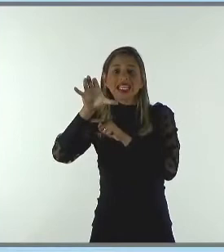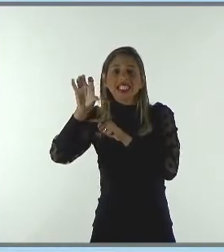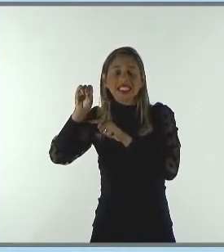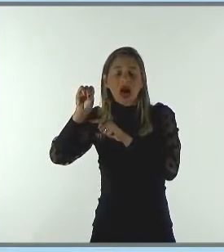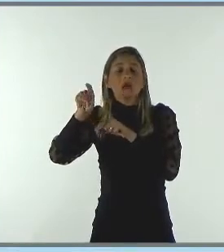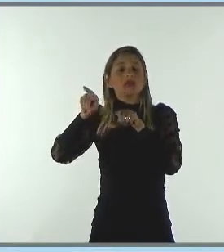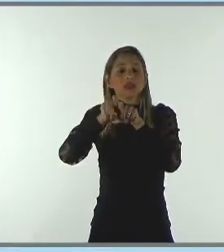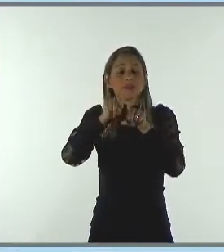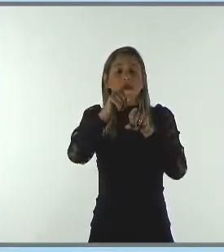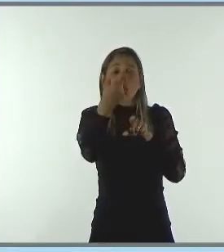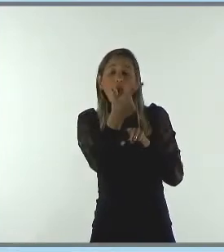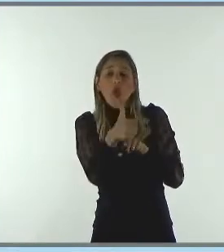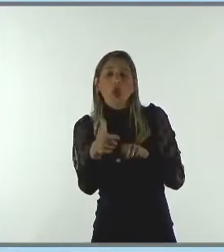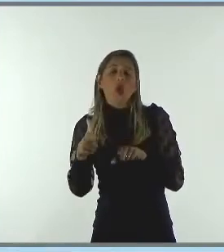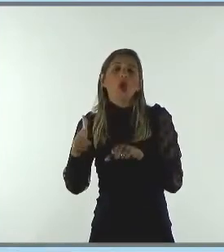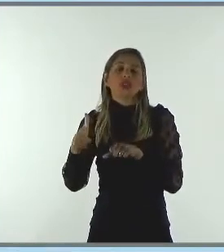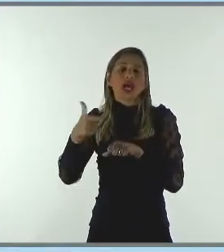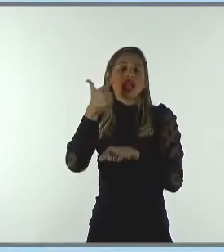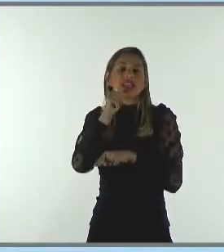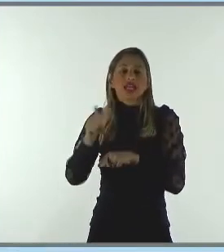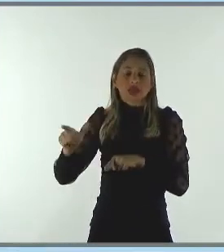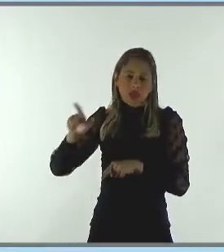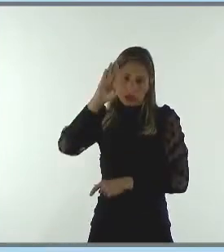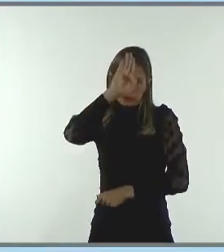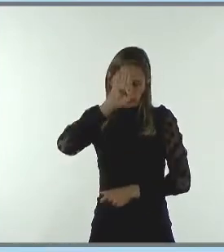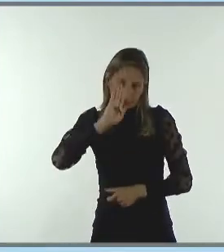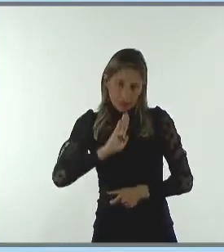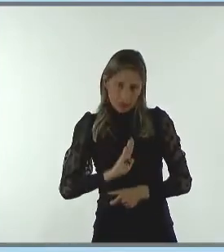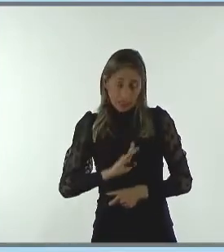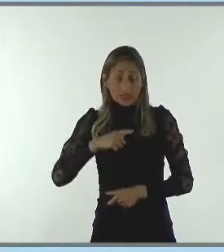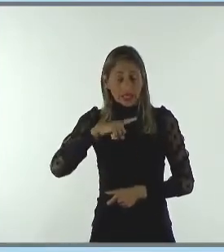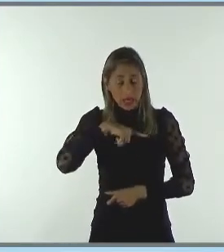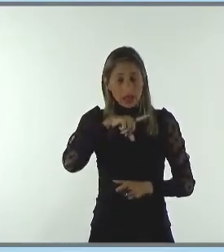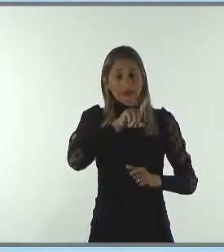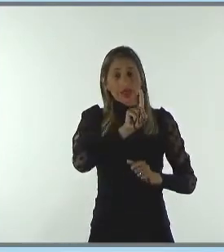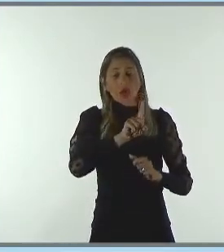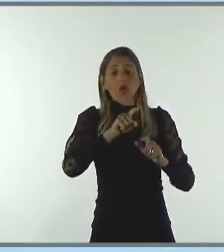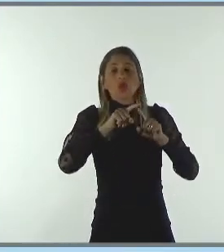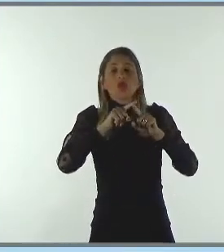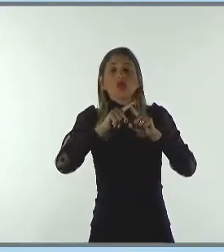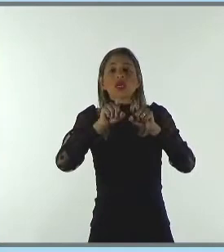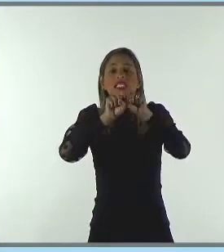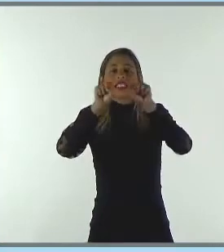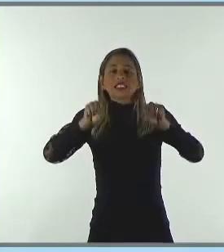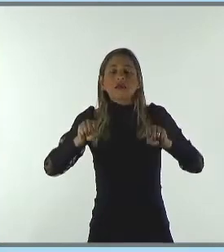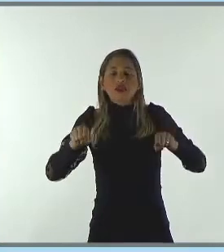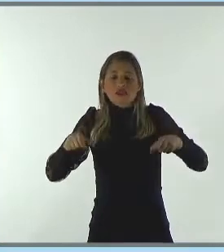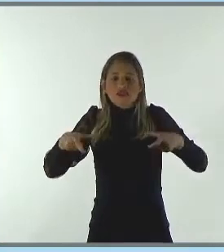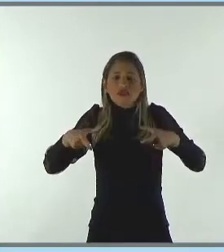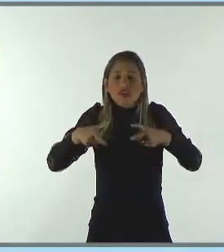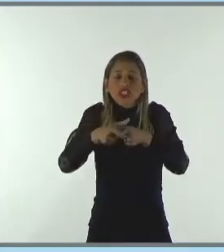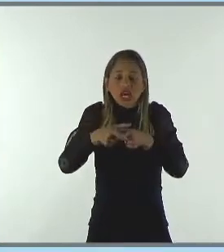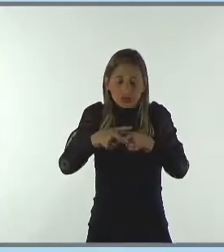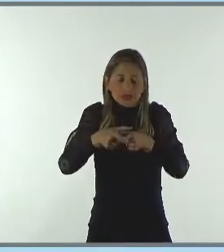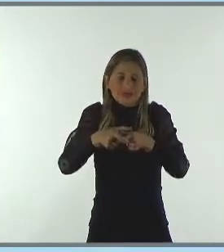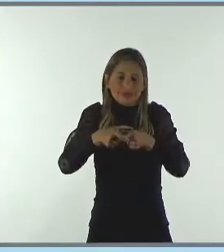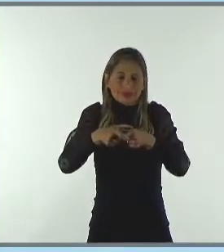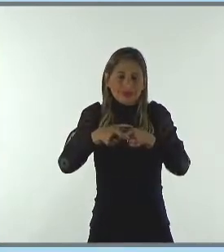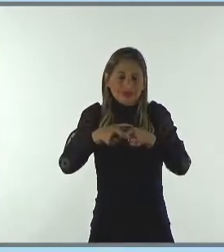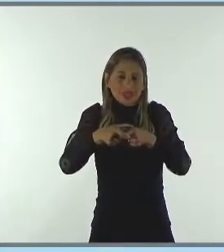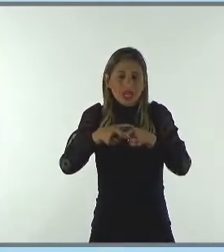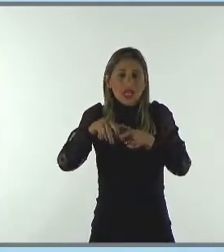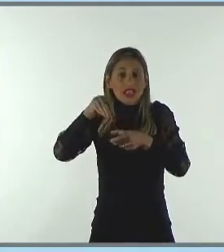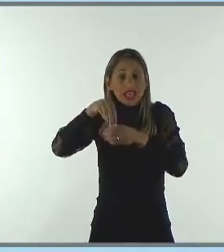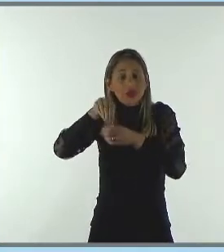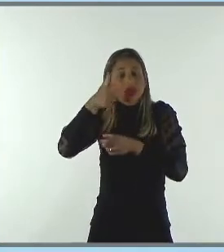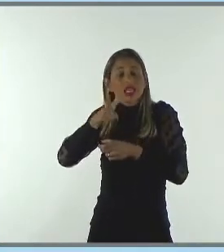rediscussão de várias áreas da literatura brasileira, tem questionado alguns sistemas fechados e hierarquizados do meio